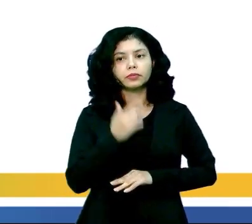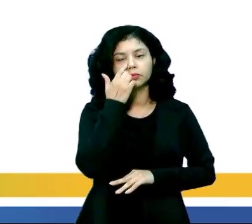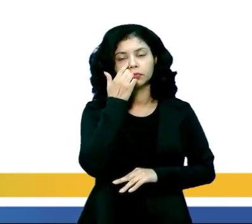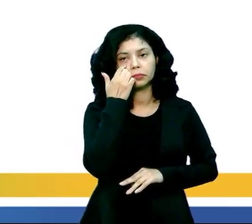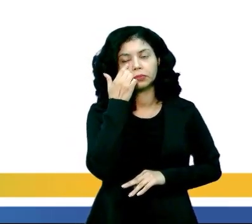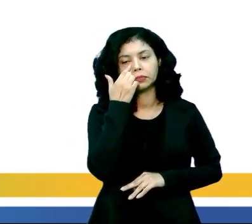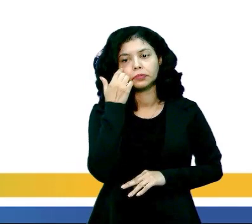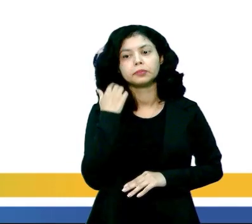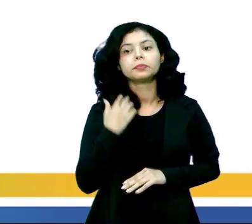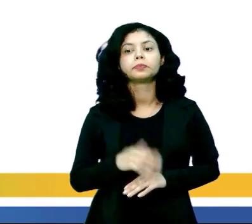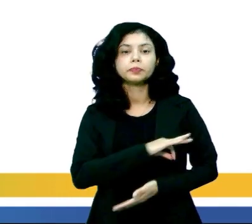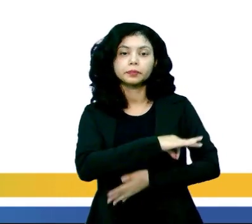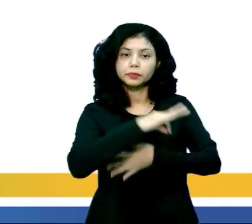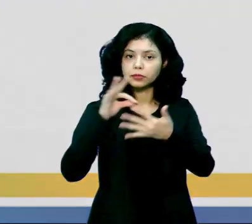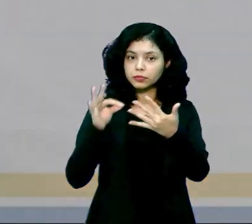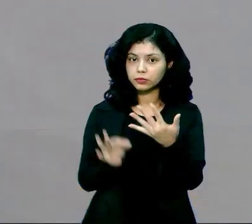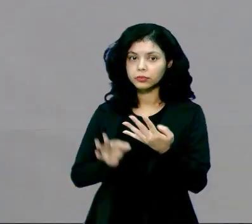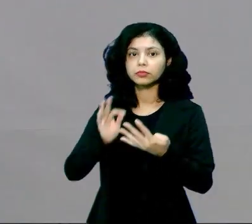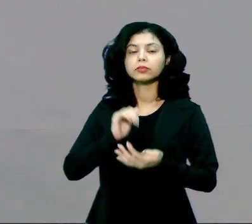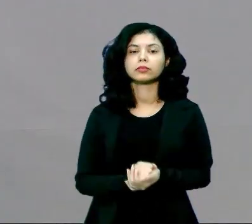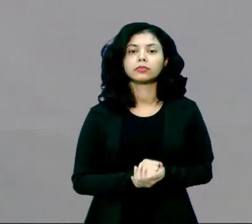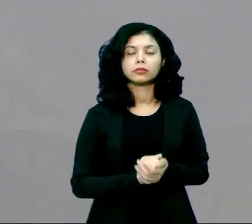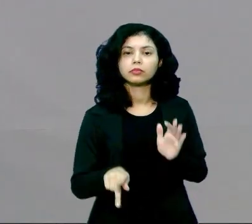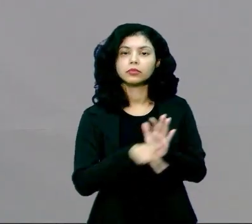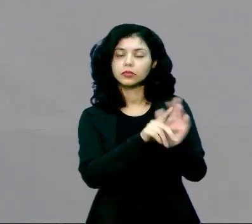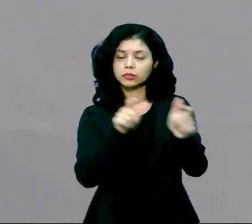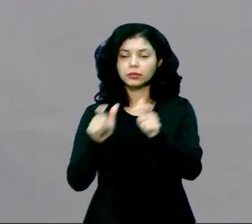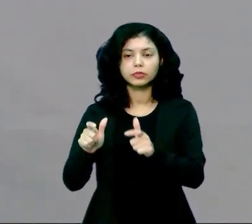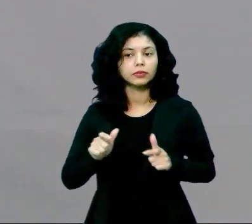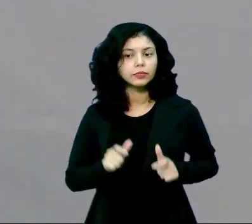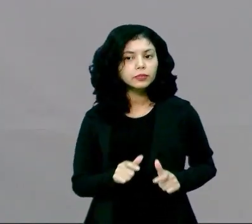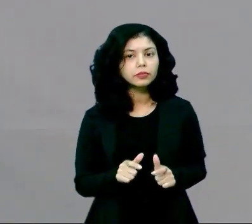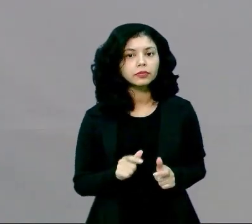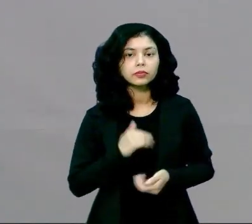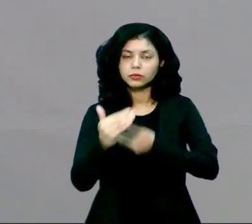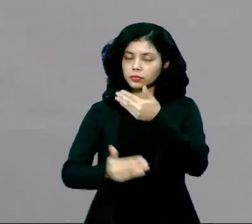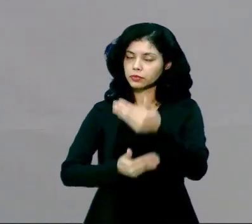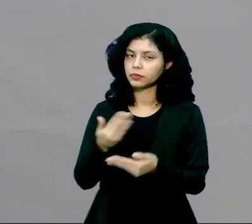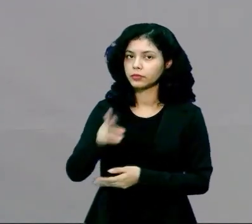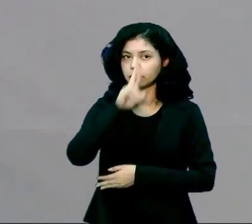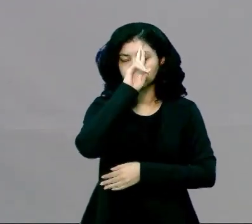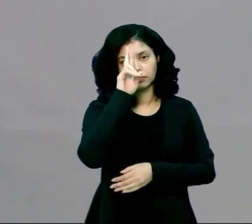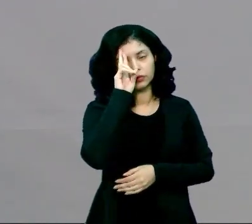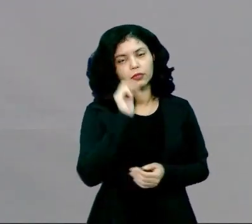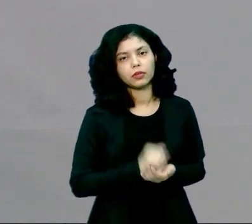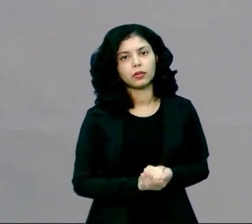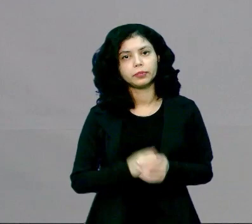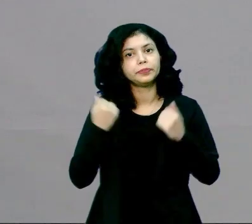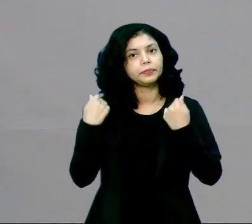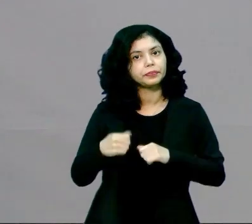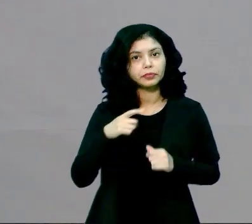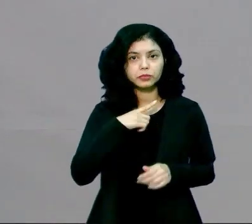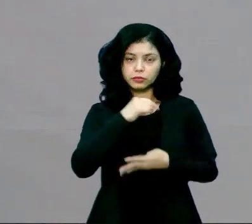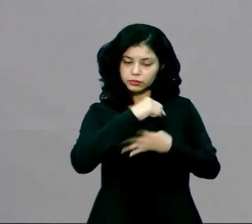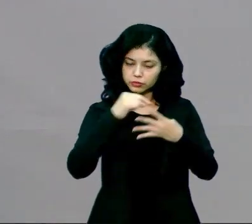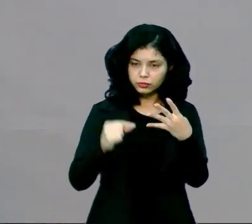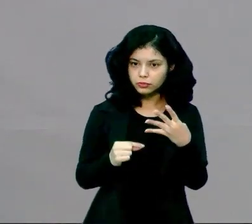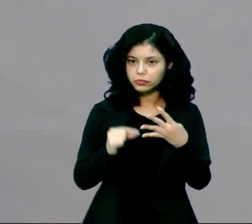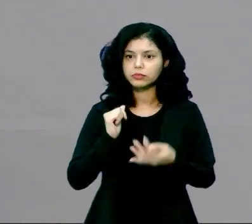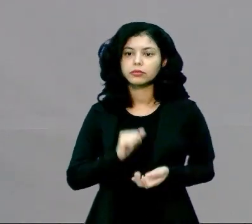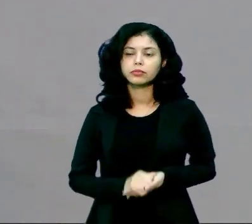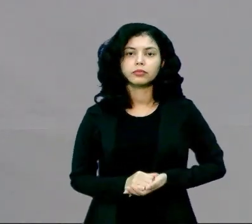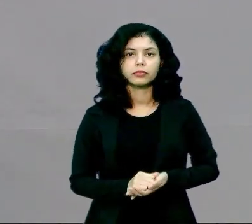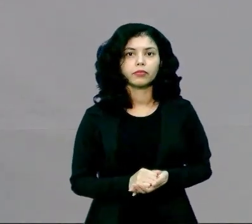Ou seja, esses elementos, galera, são onde é desenvolvida a história, né? Então, a história tem que ter isso aí,